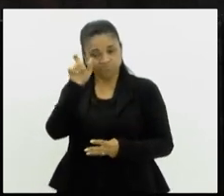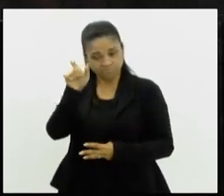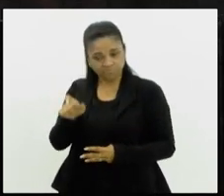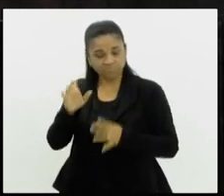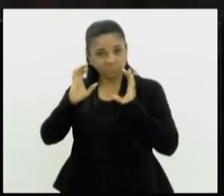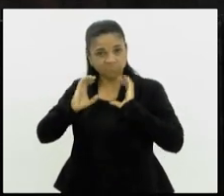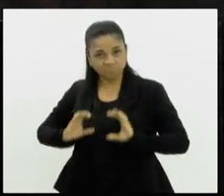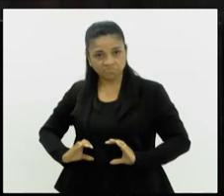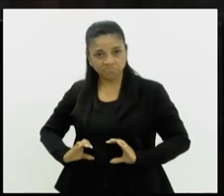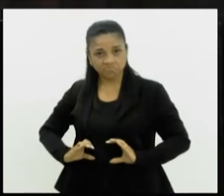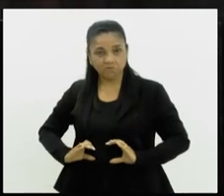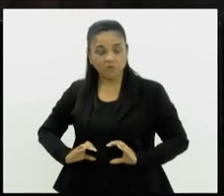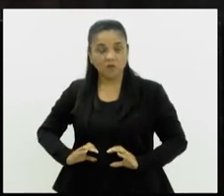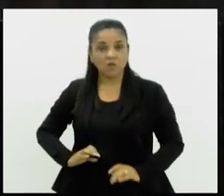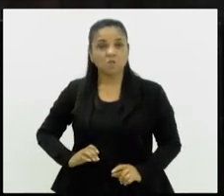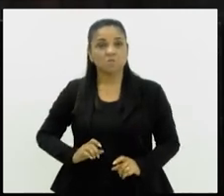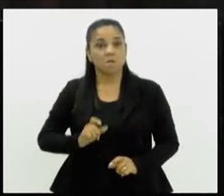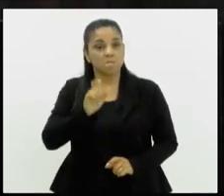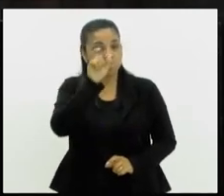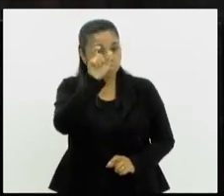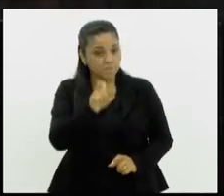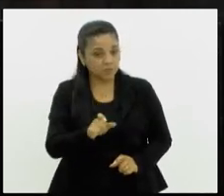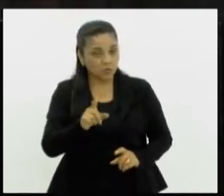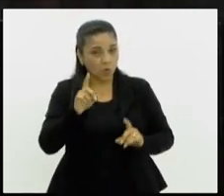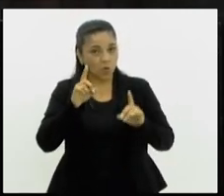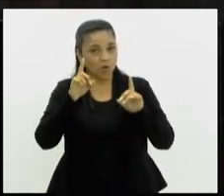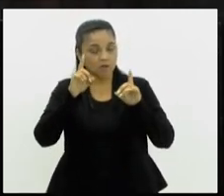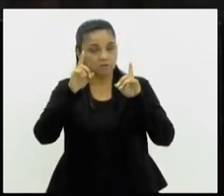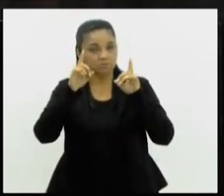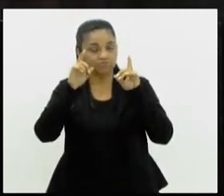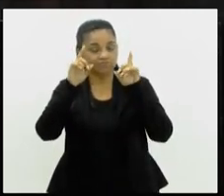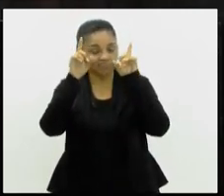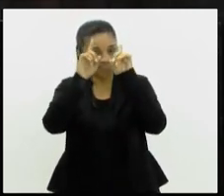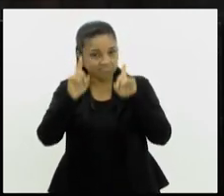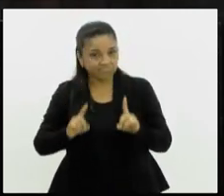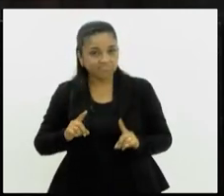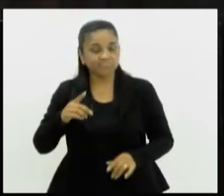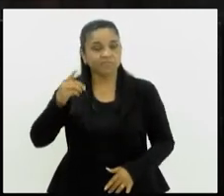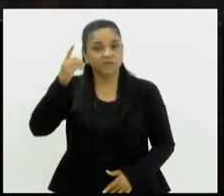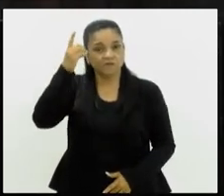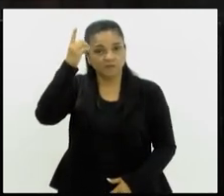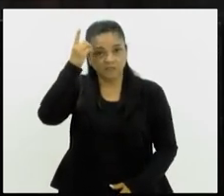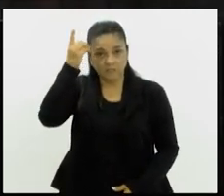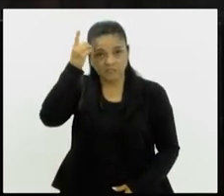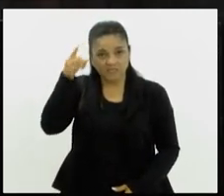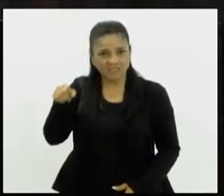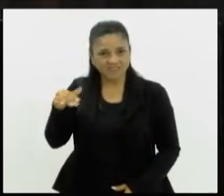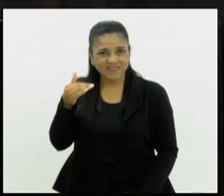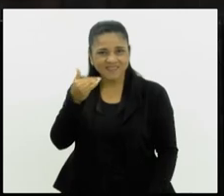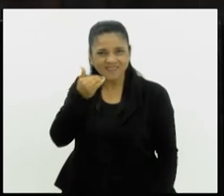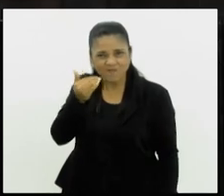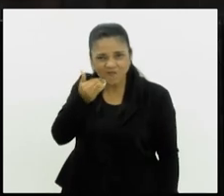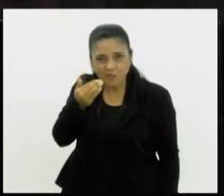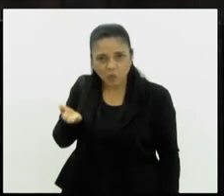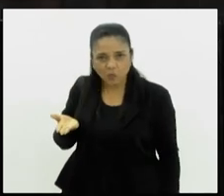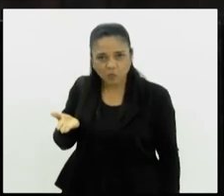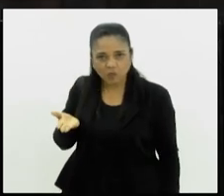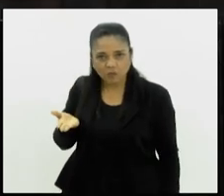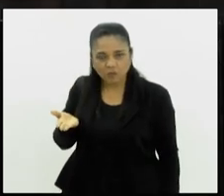chama uma pessoa que tem síndrome de Down, dizendo que ela tem um defeito.